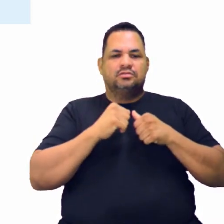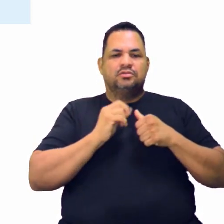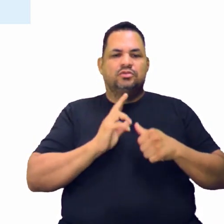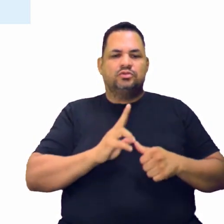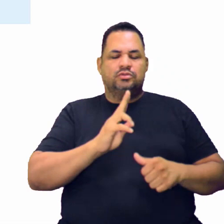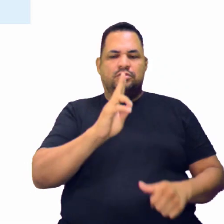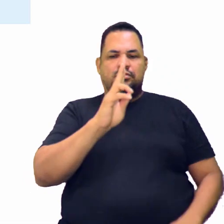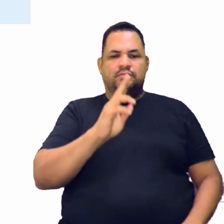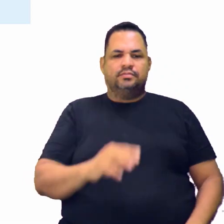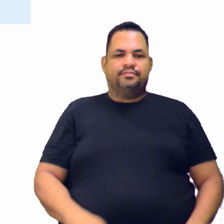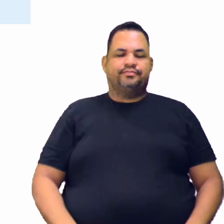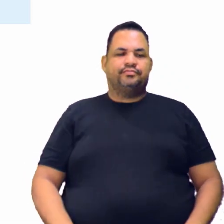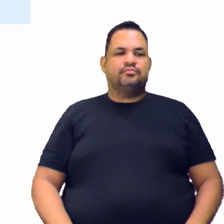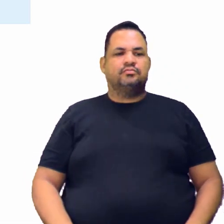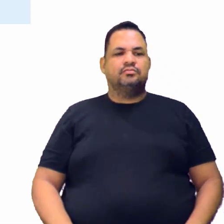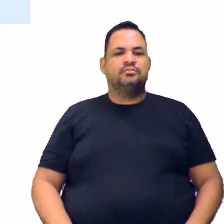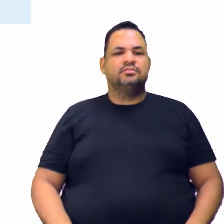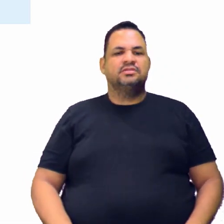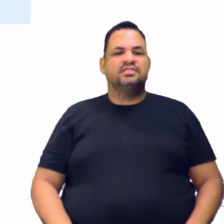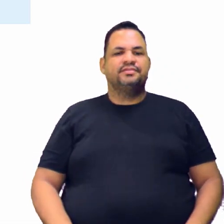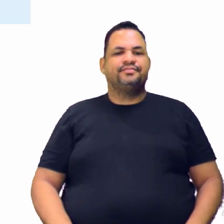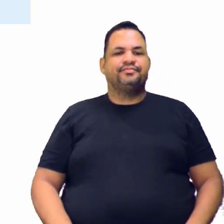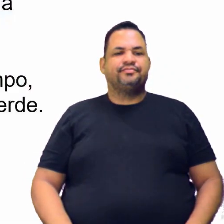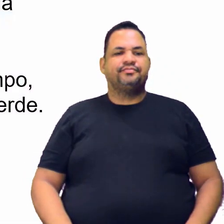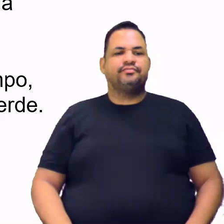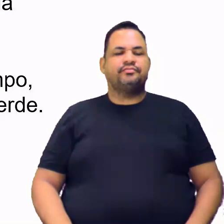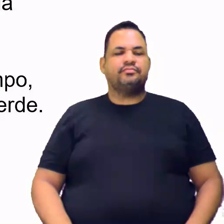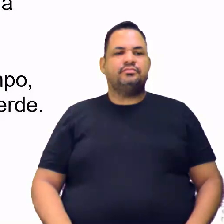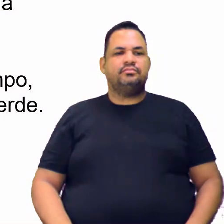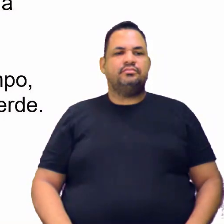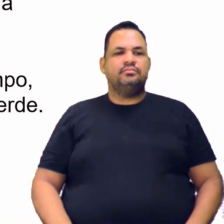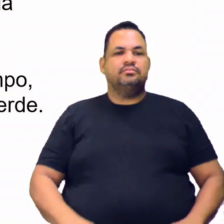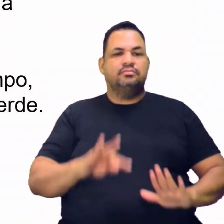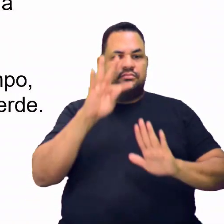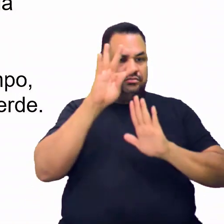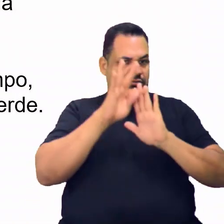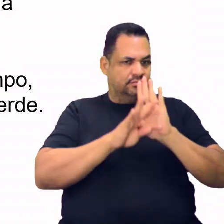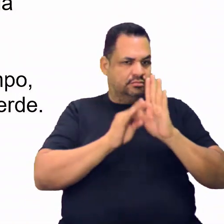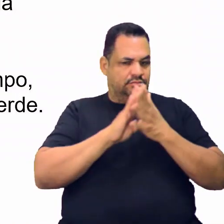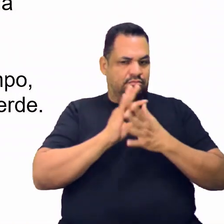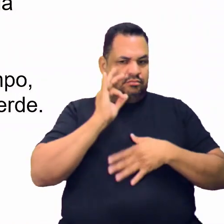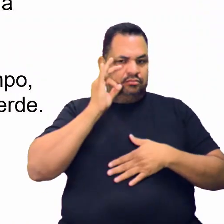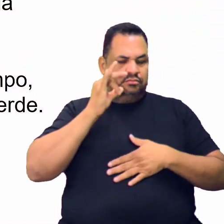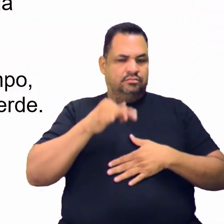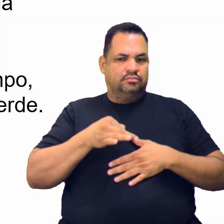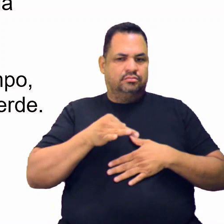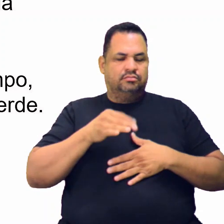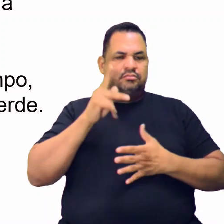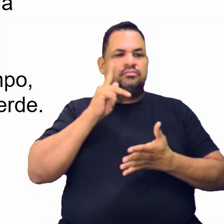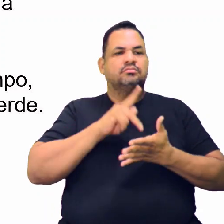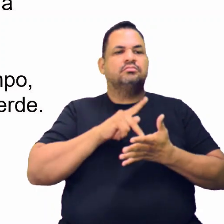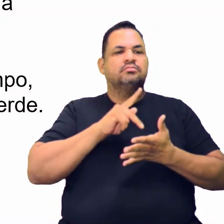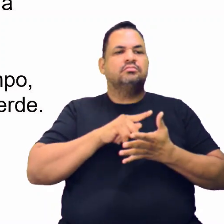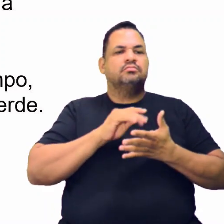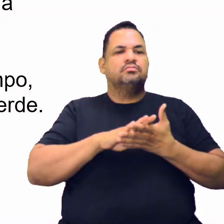Carlos Drummond de Andrade, livro Memória. Sobre esse texto é correto